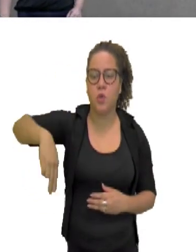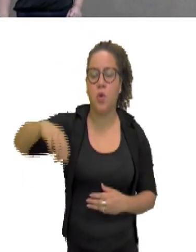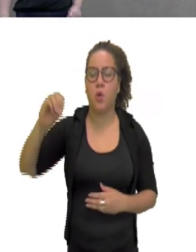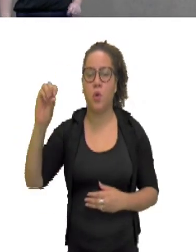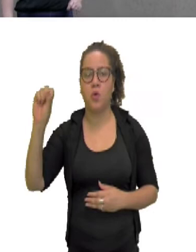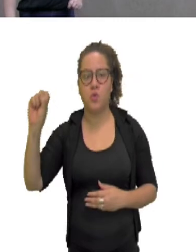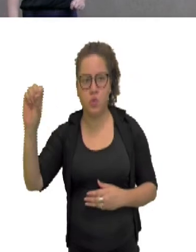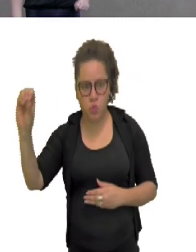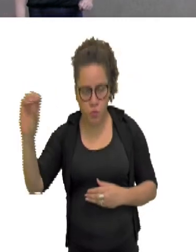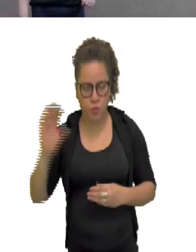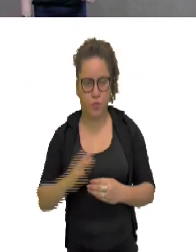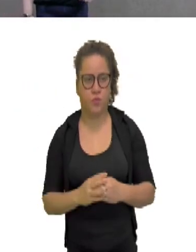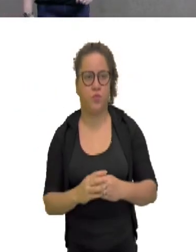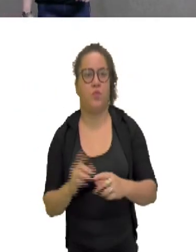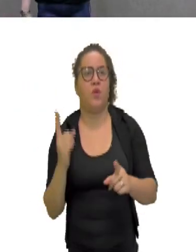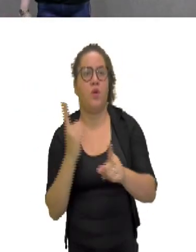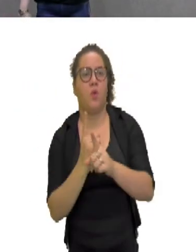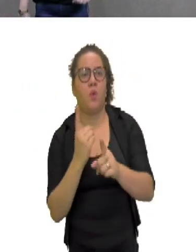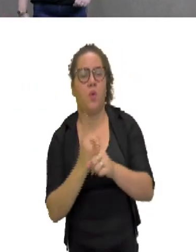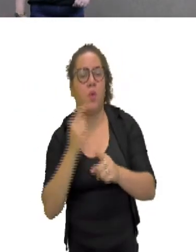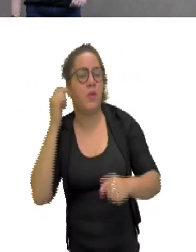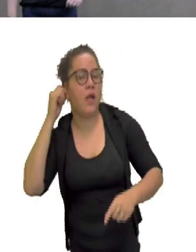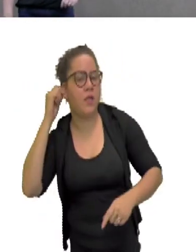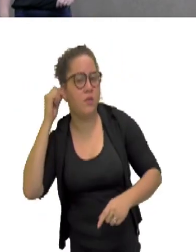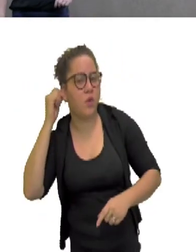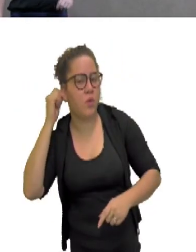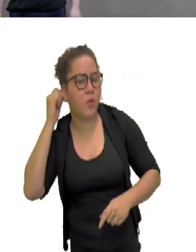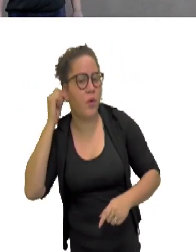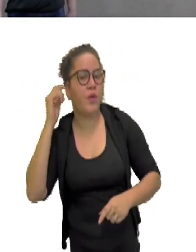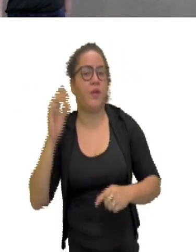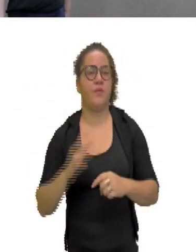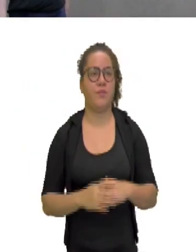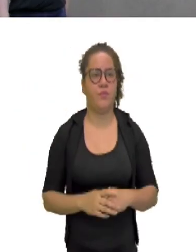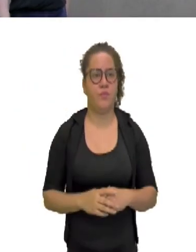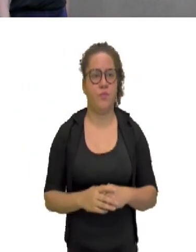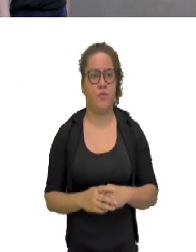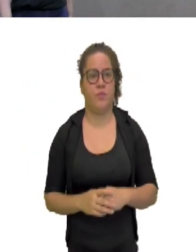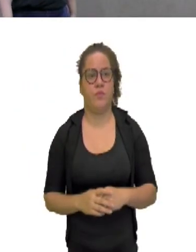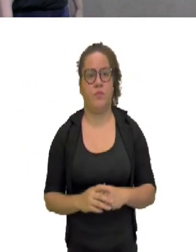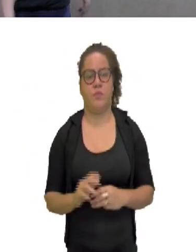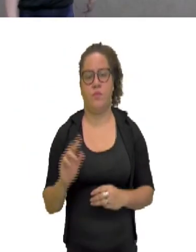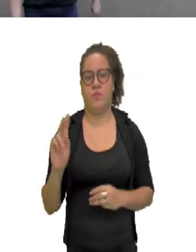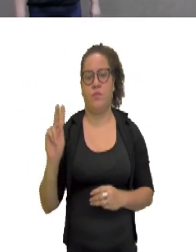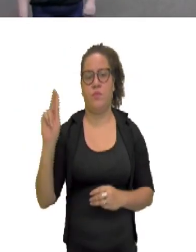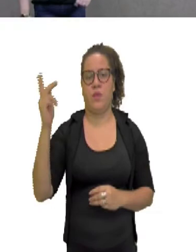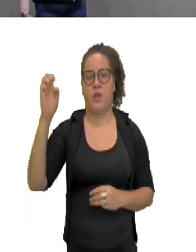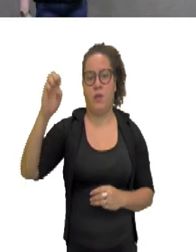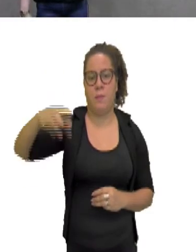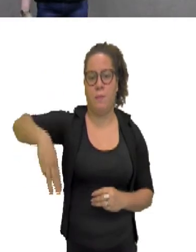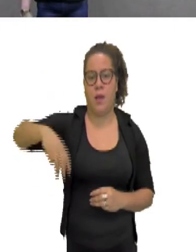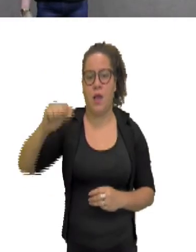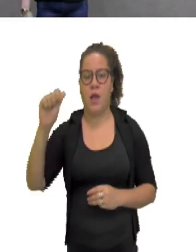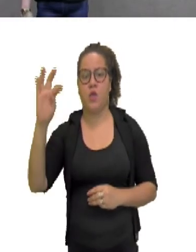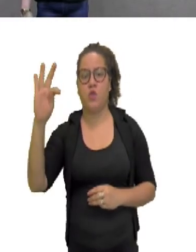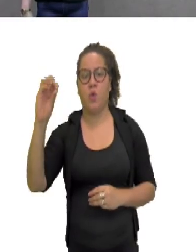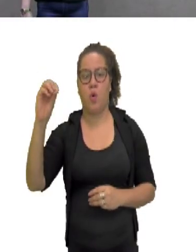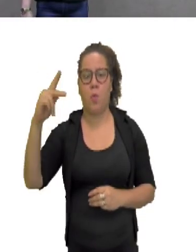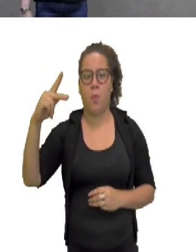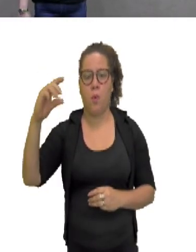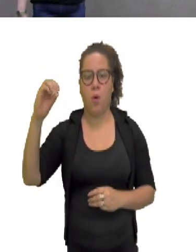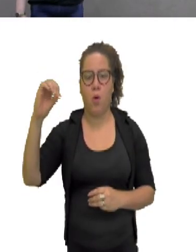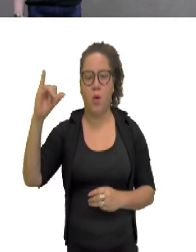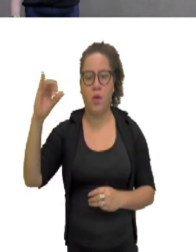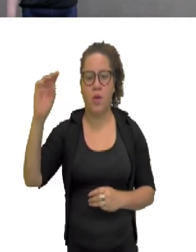como aquela encontrada em nossas orelhas. Tecido hematopoético, responsável